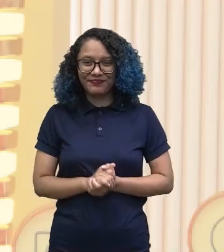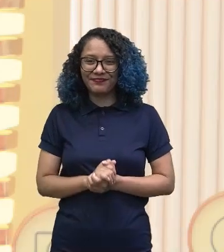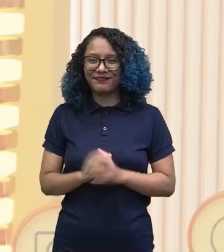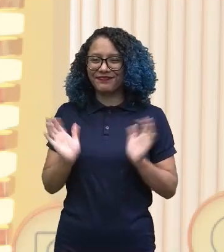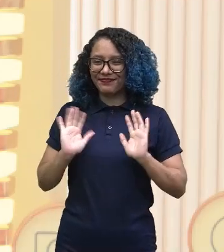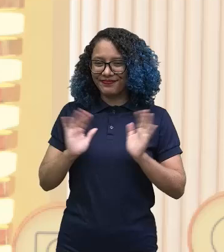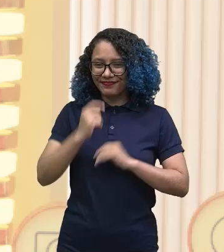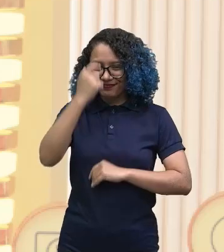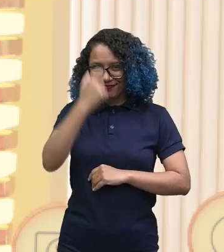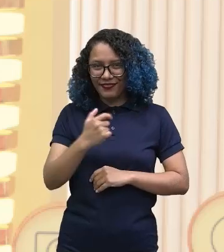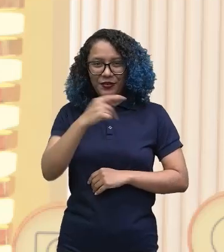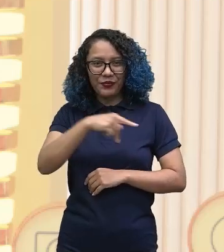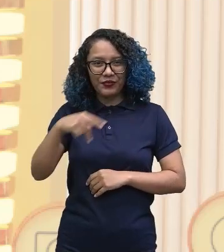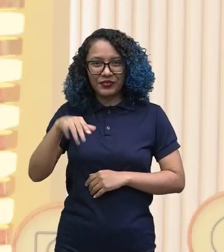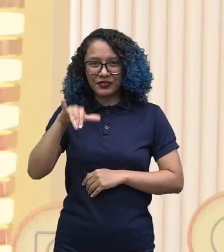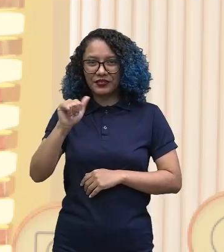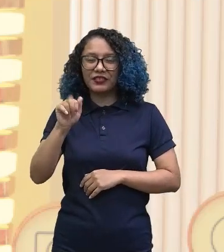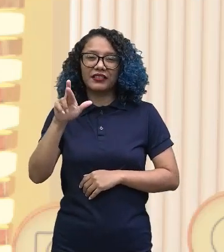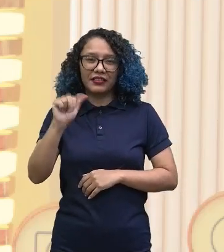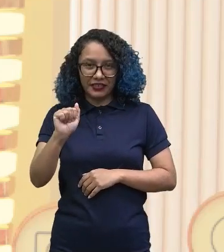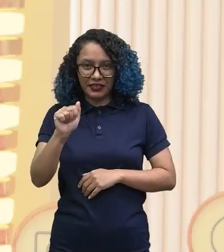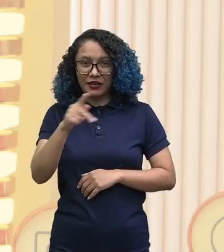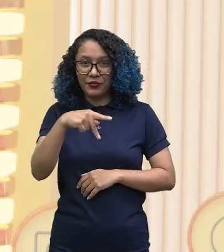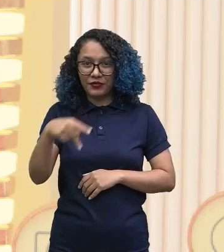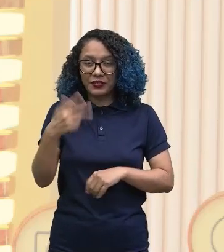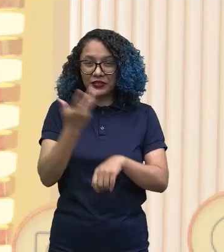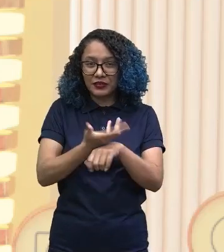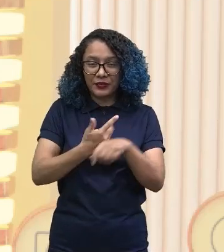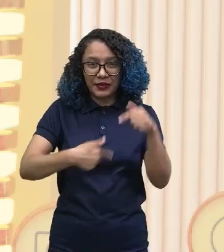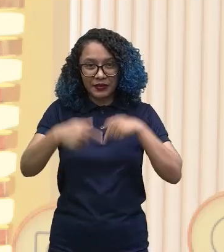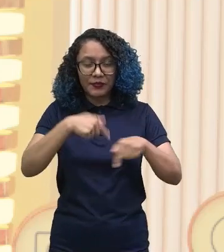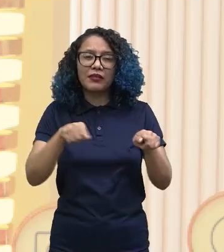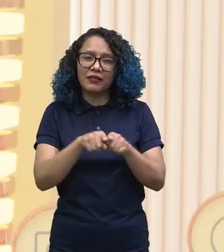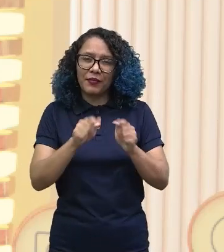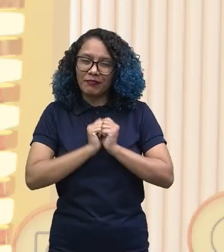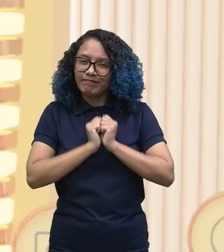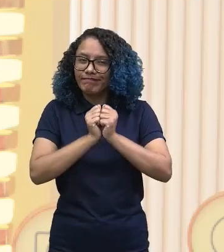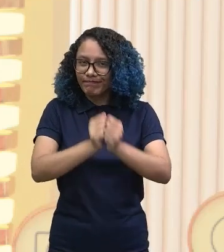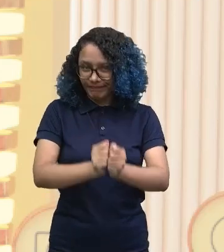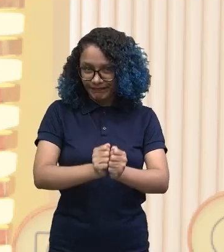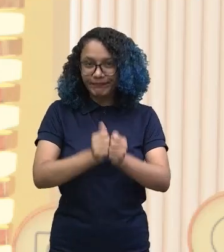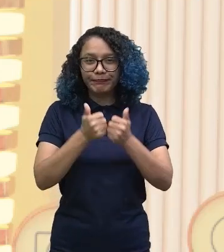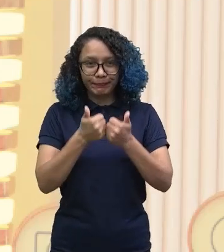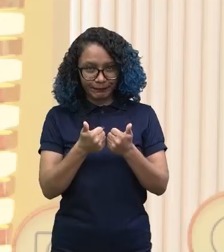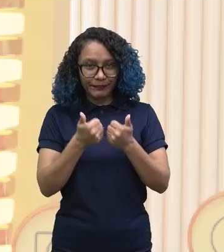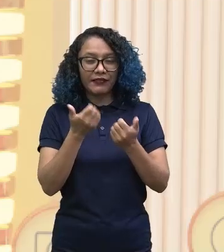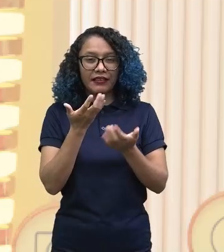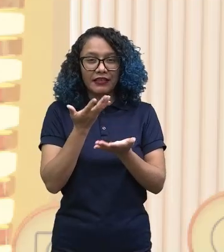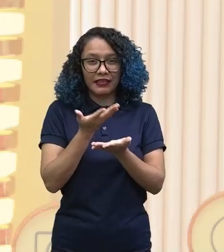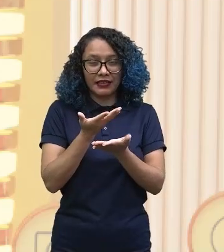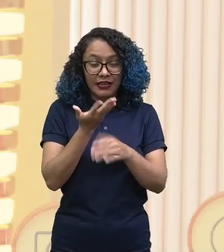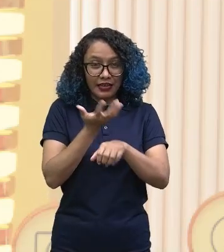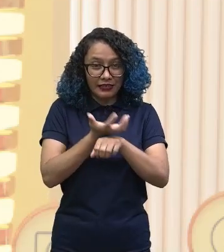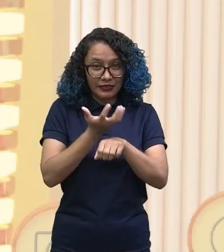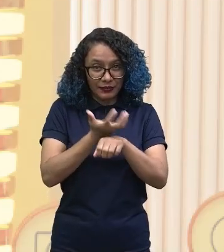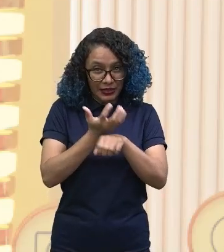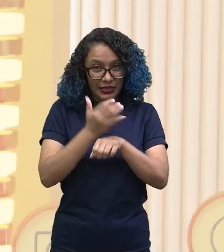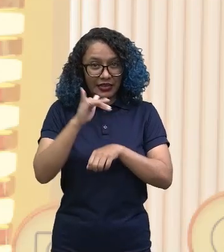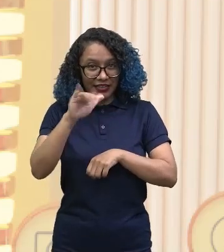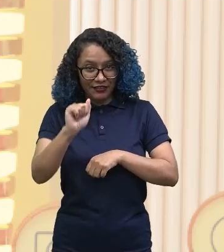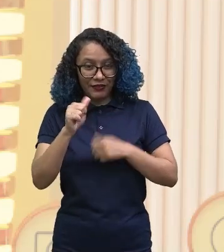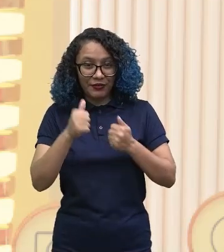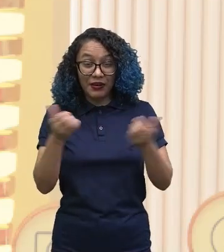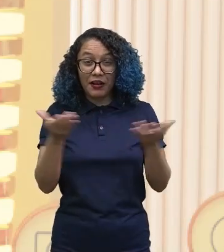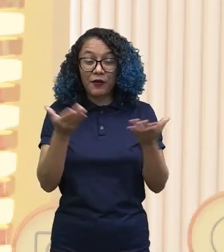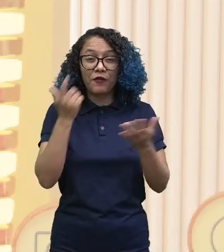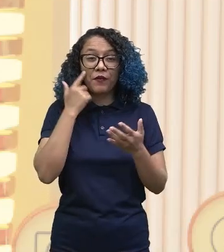Olá, sou a professora Yara, professora de Química, que também vai acompanhar vocês nessa IFA Ciências da Natureza.